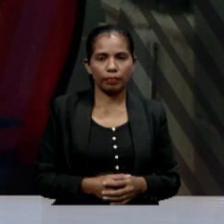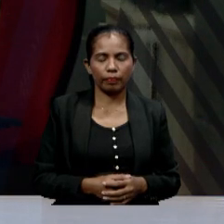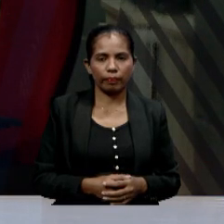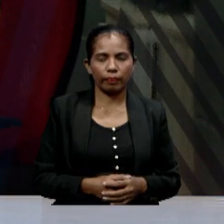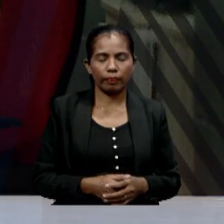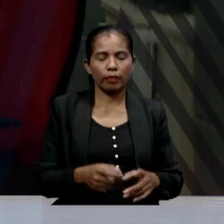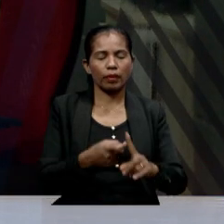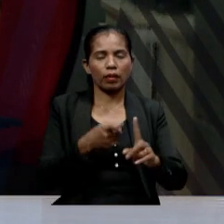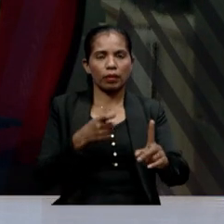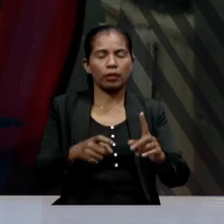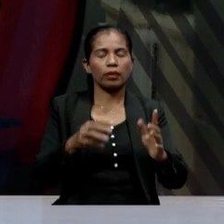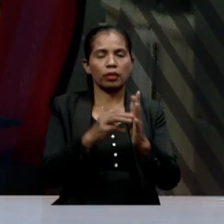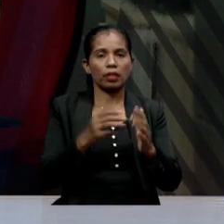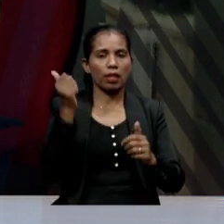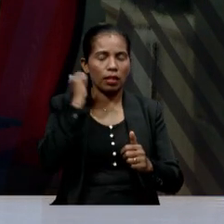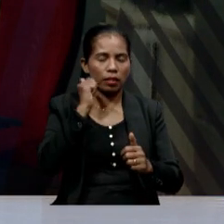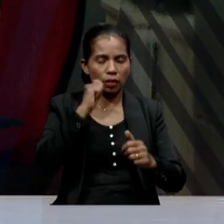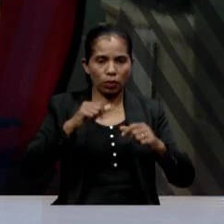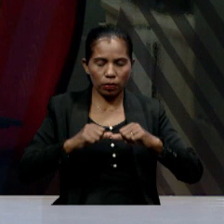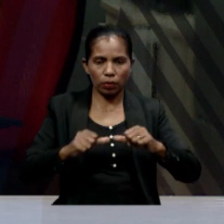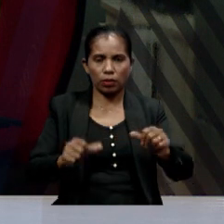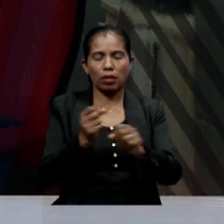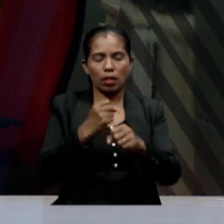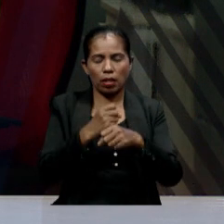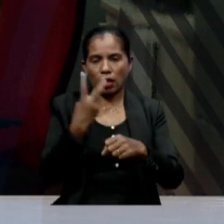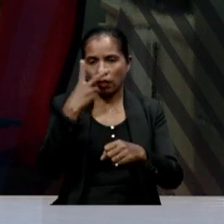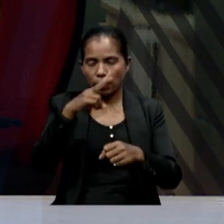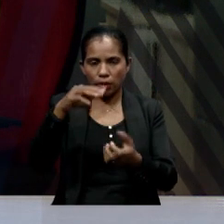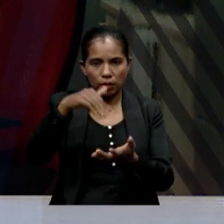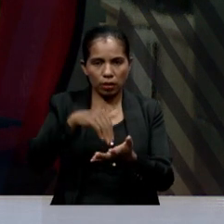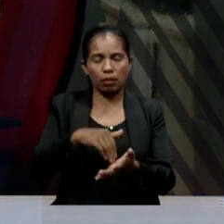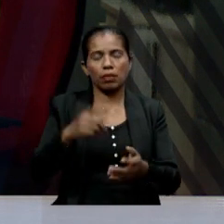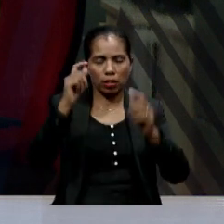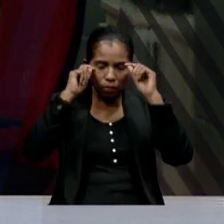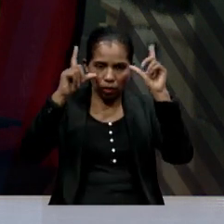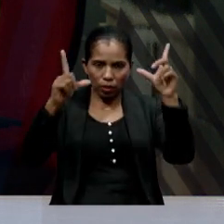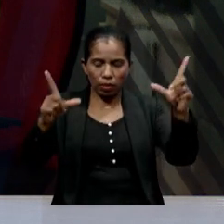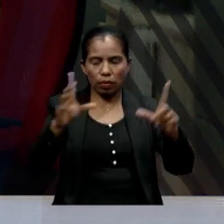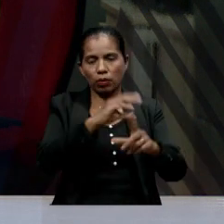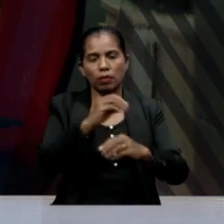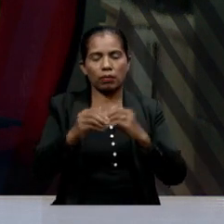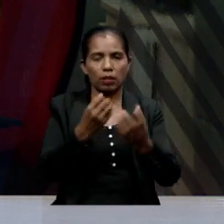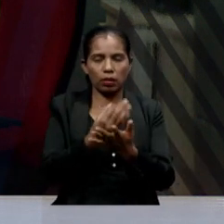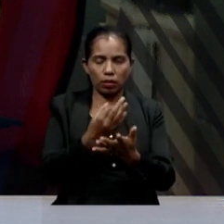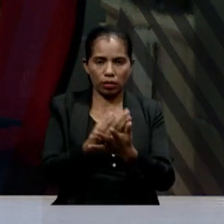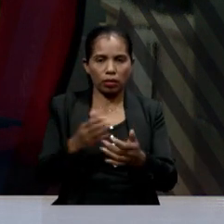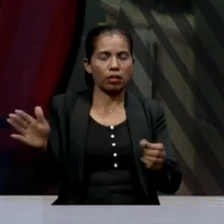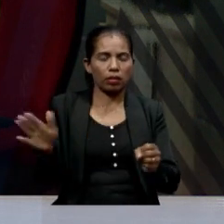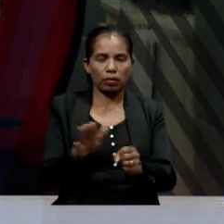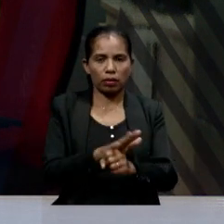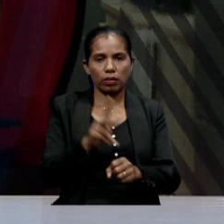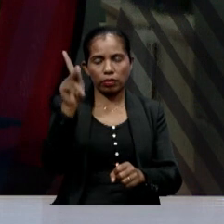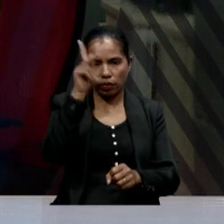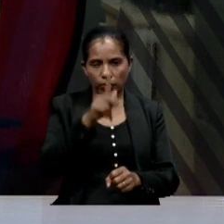Delegação Missão Exploratório ASEAN continua a avaliação para Timor-Leste e o setor financeiro na sustentabilidade fiscal.